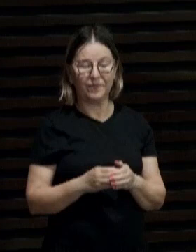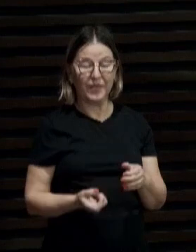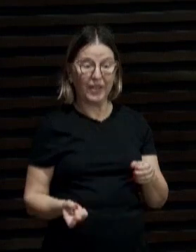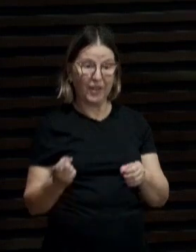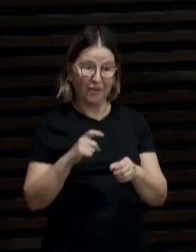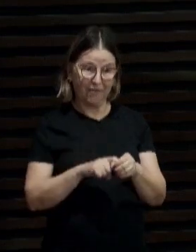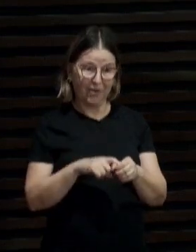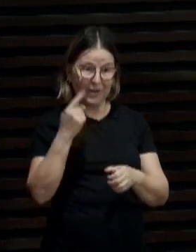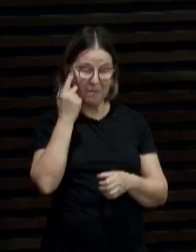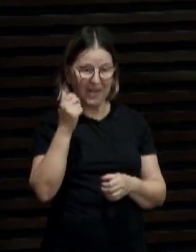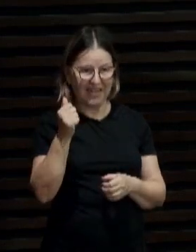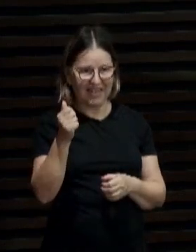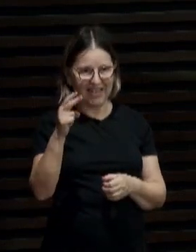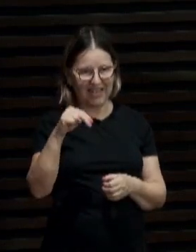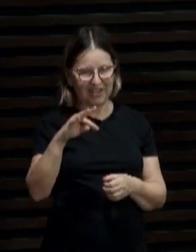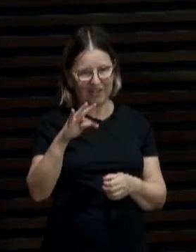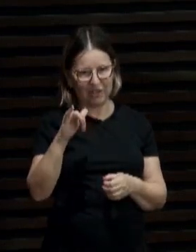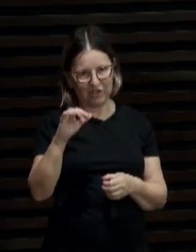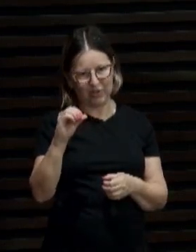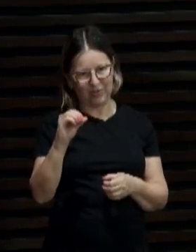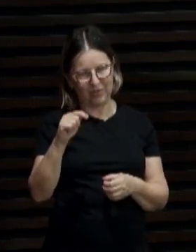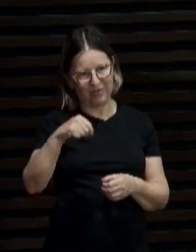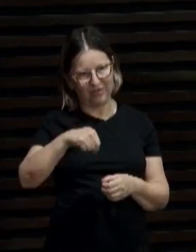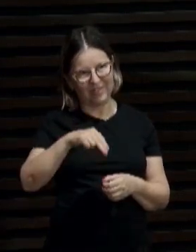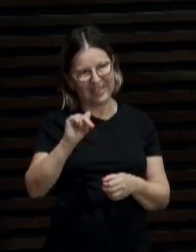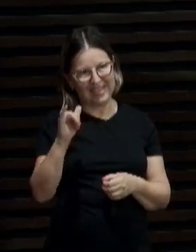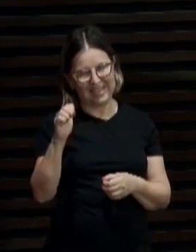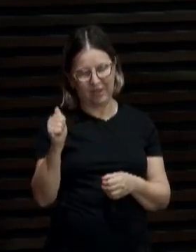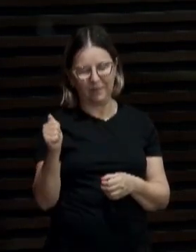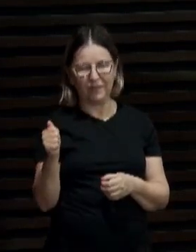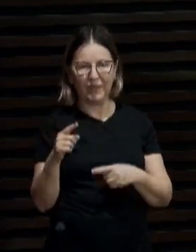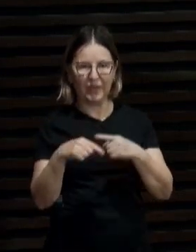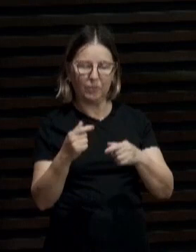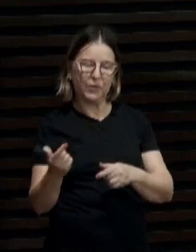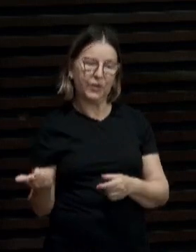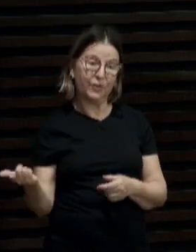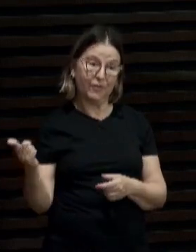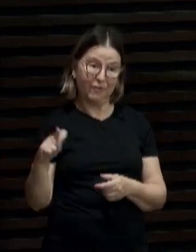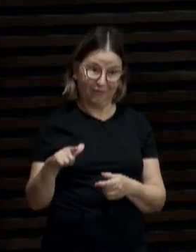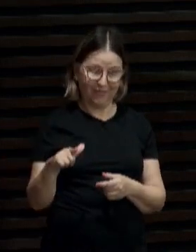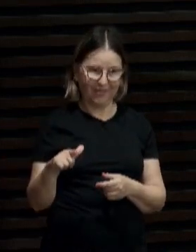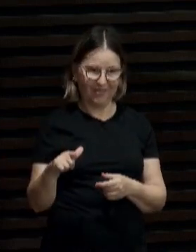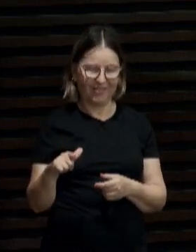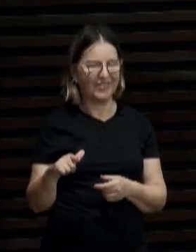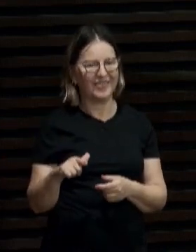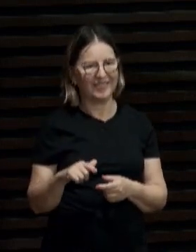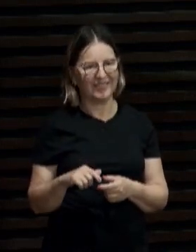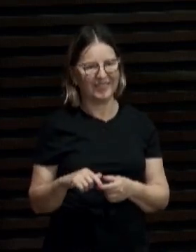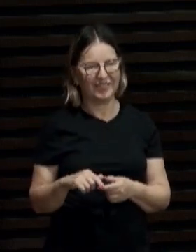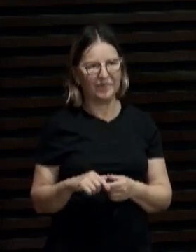terceira viagem, como nós vamos ver agora, ele volta novamente e ali ele vai passar uma temporada maior, como vemos aí no